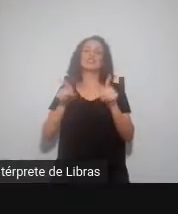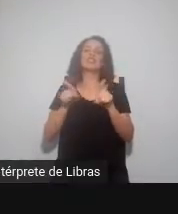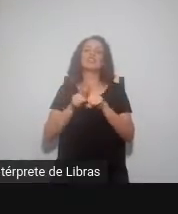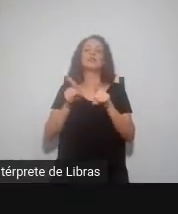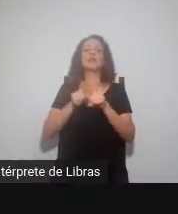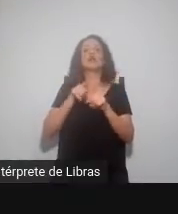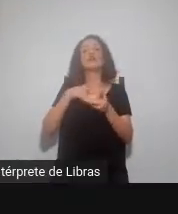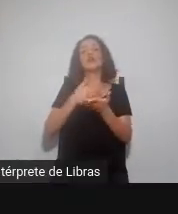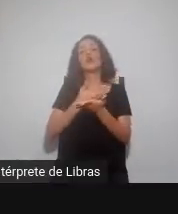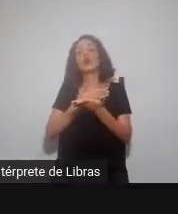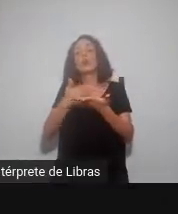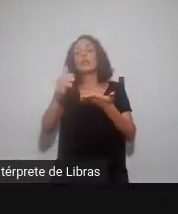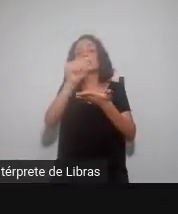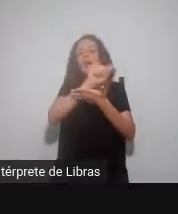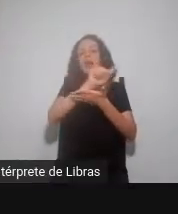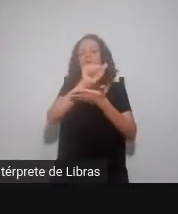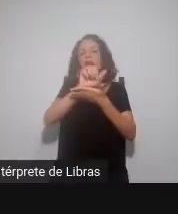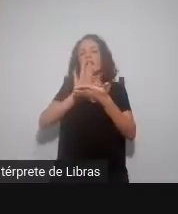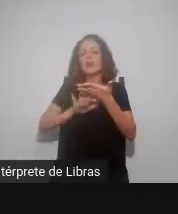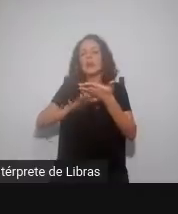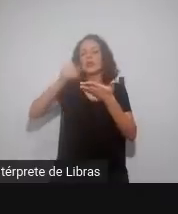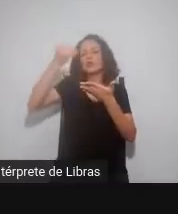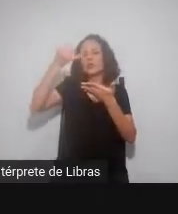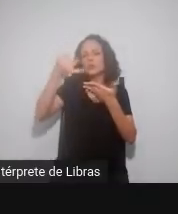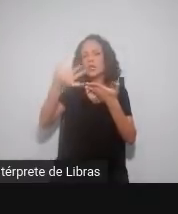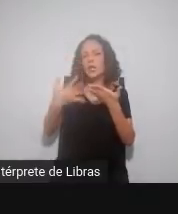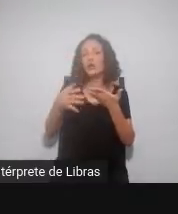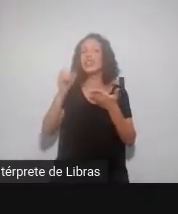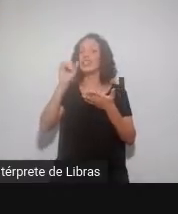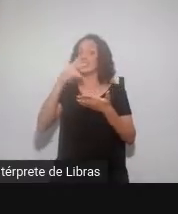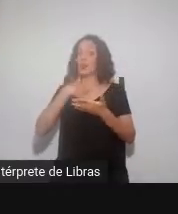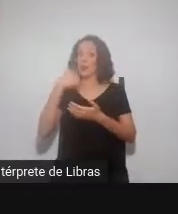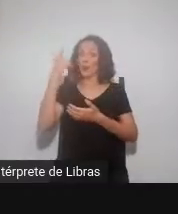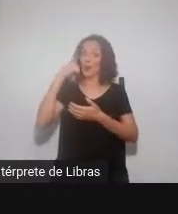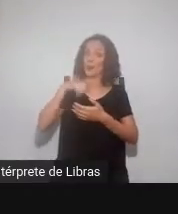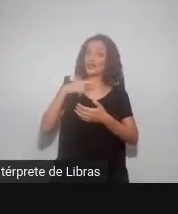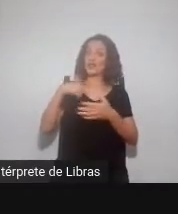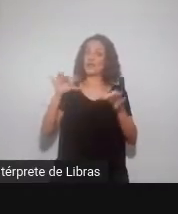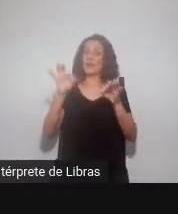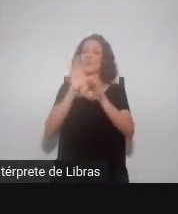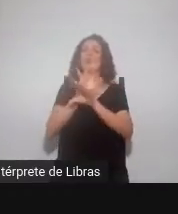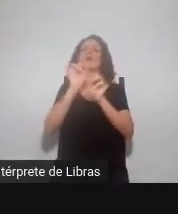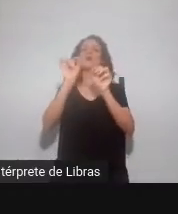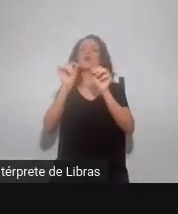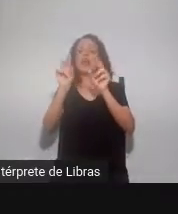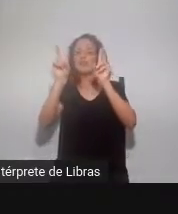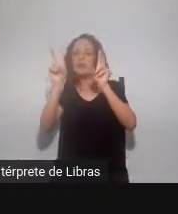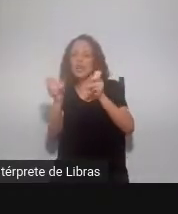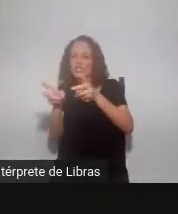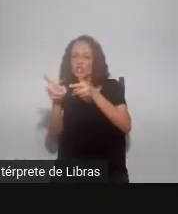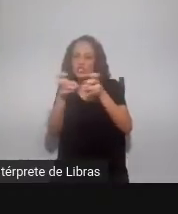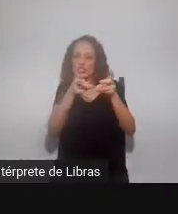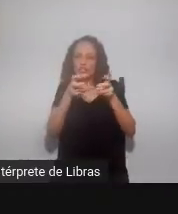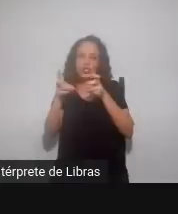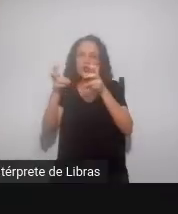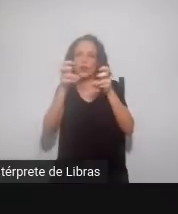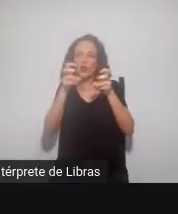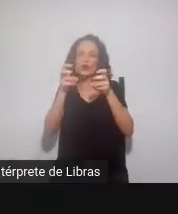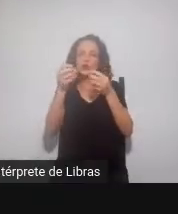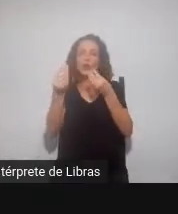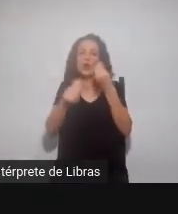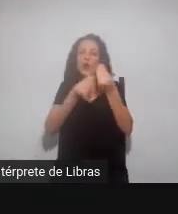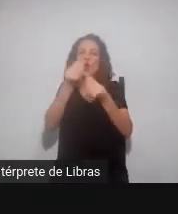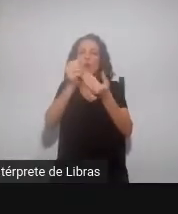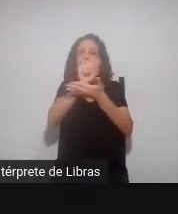letramento e terminarei, se eu conseguir, lá na parte do diagnóstico de alfabetização. Eu não